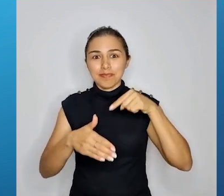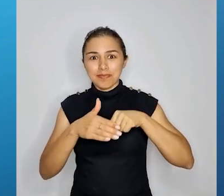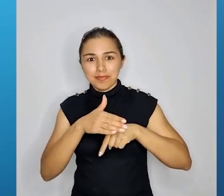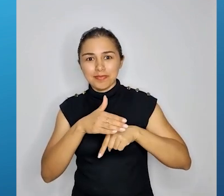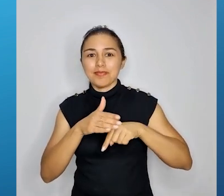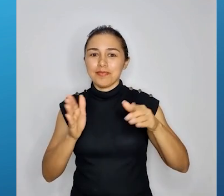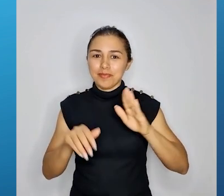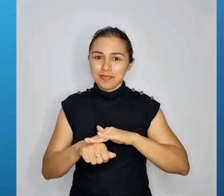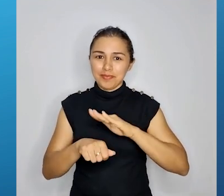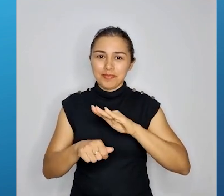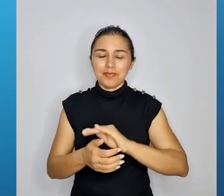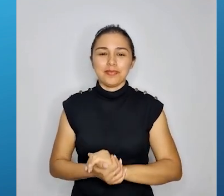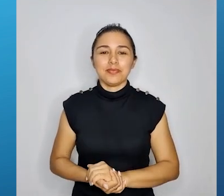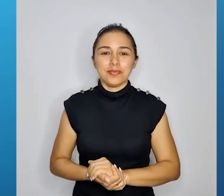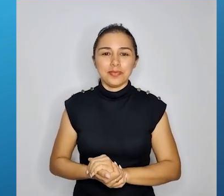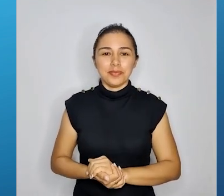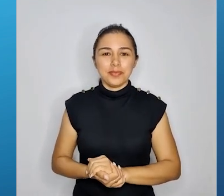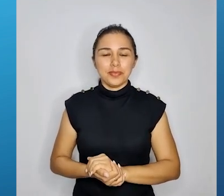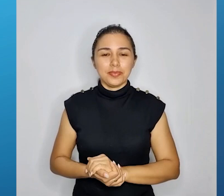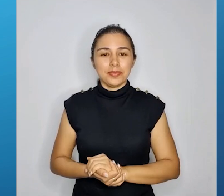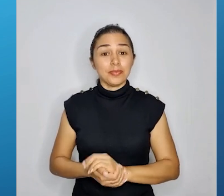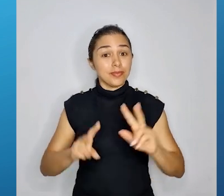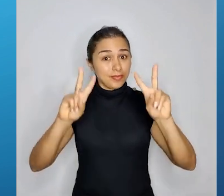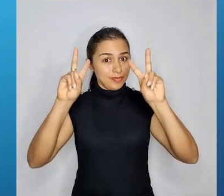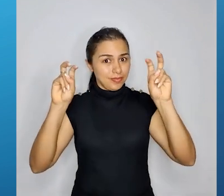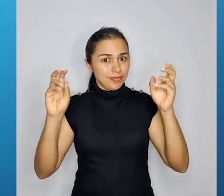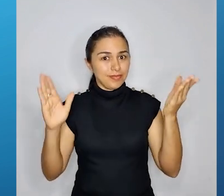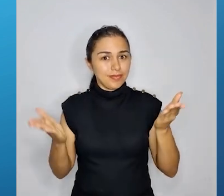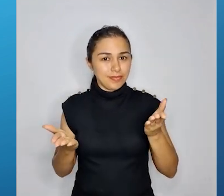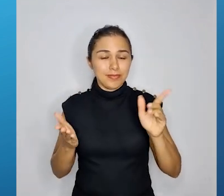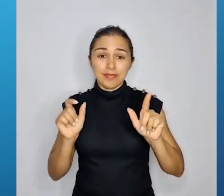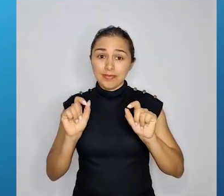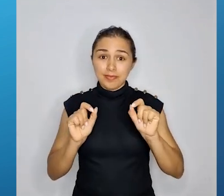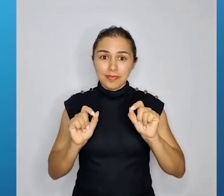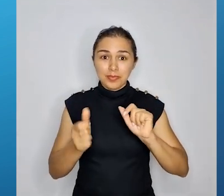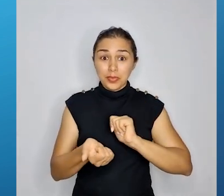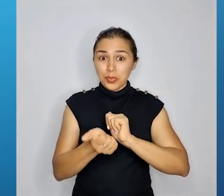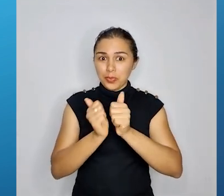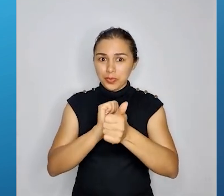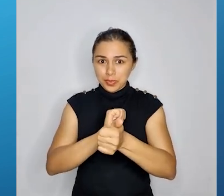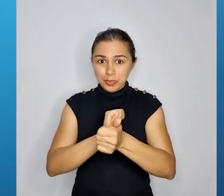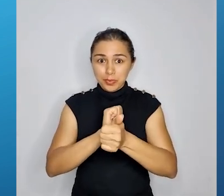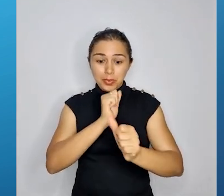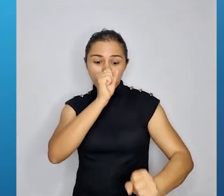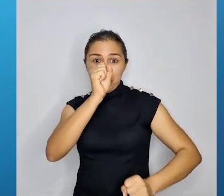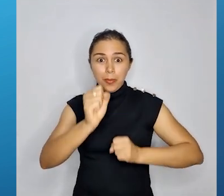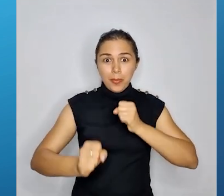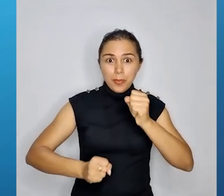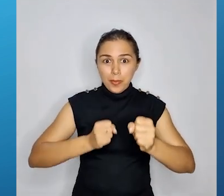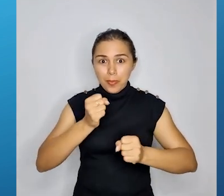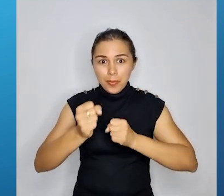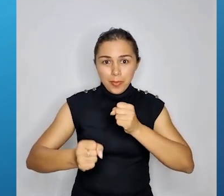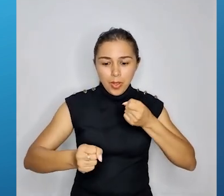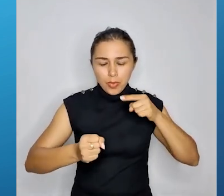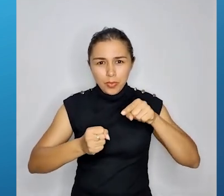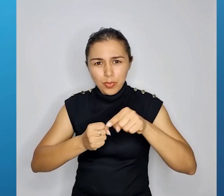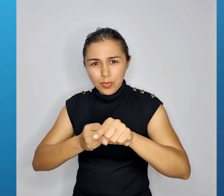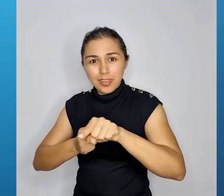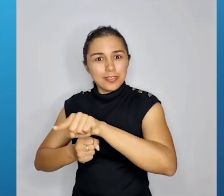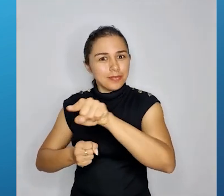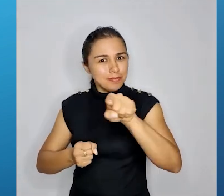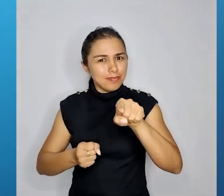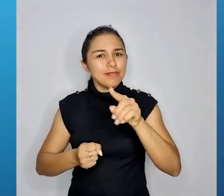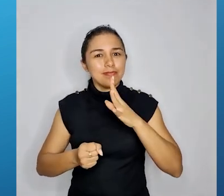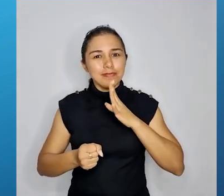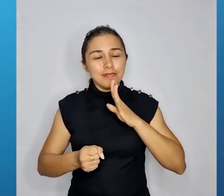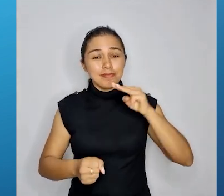a respeito dele. Então, o nosso tema que nós vamos abordar hoje é a respeito das maratonas. Você já